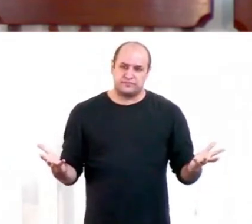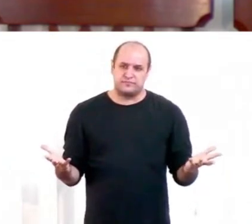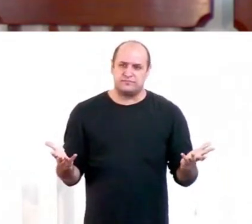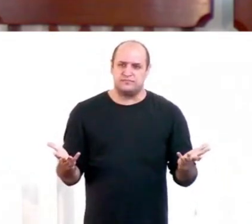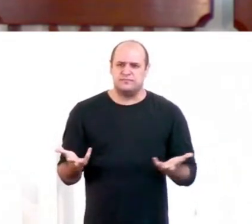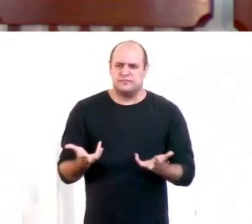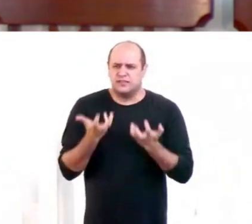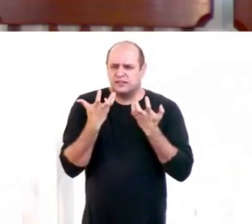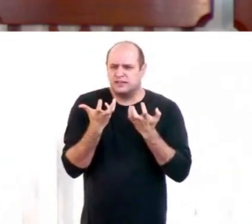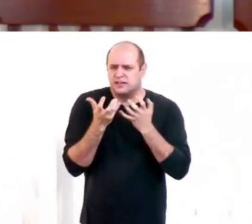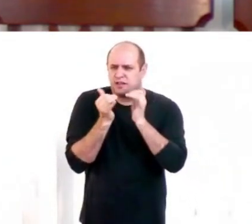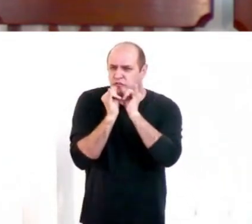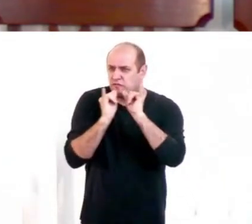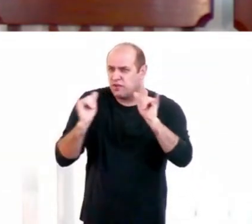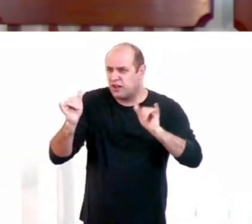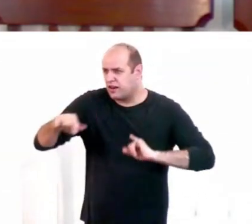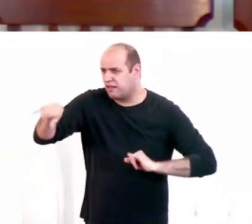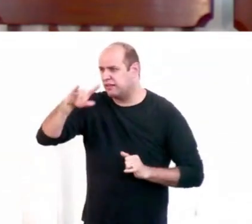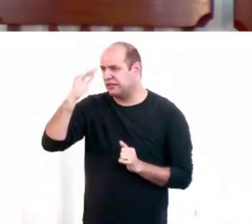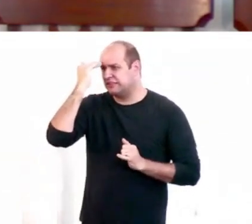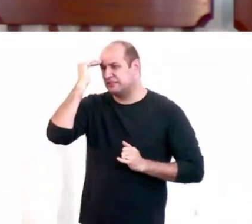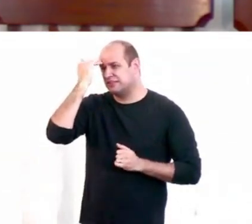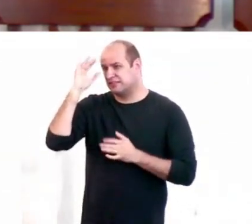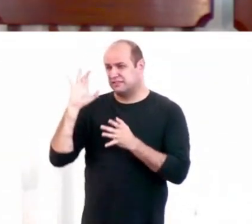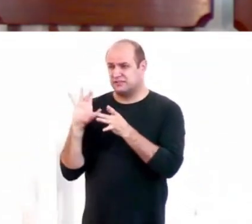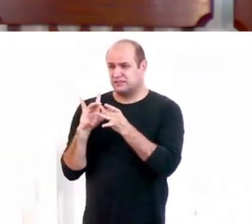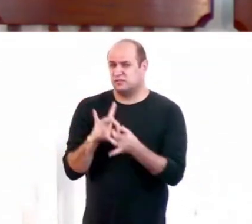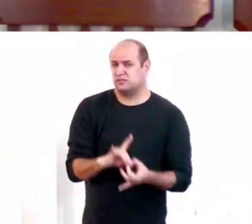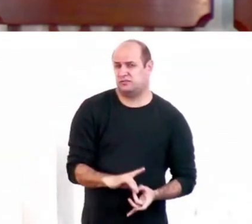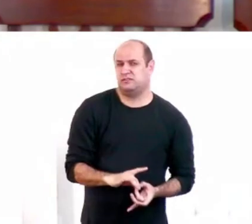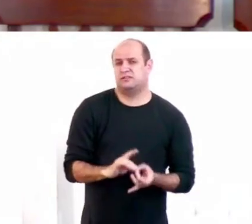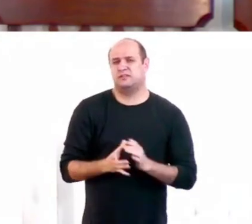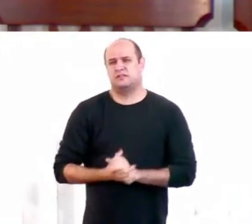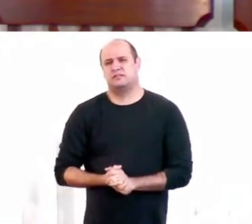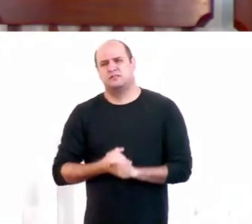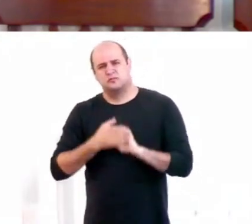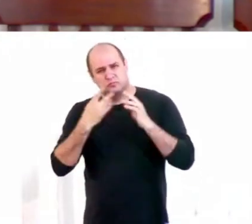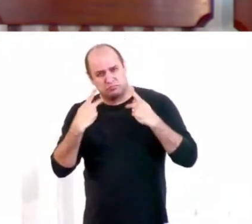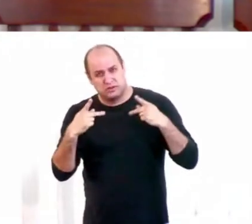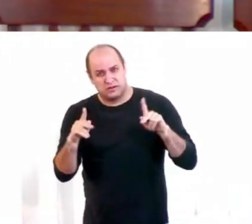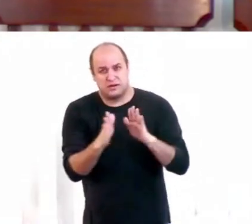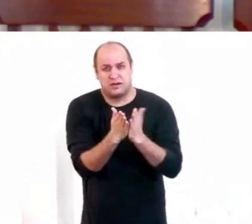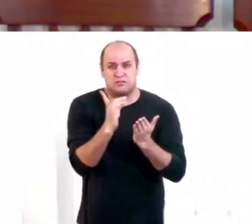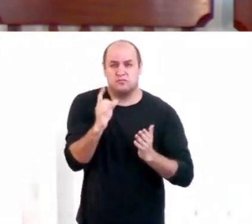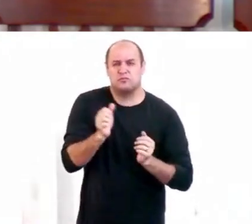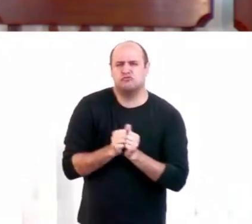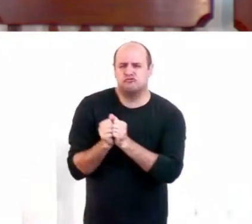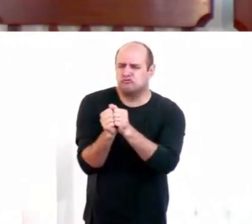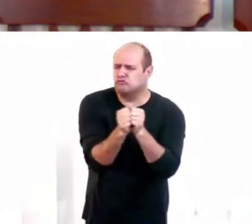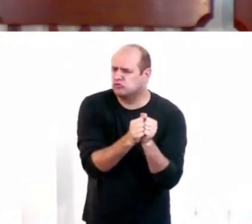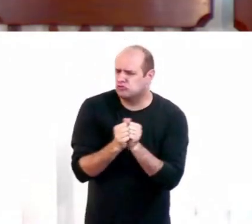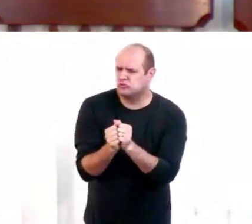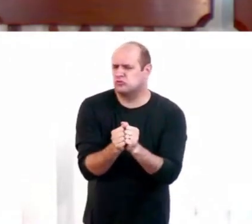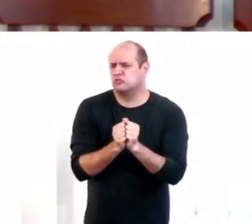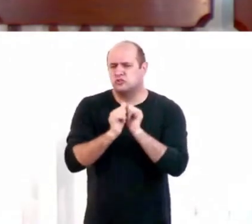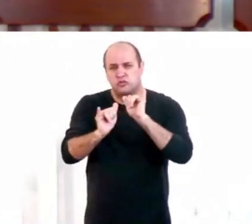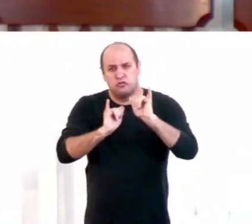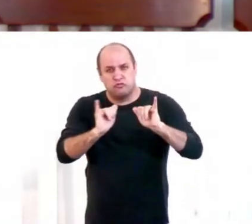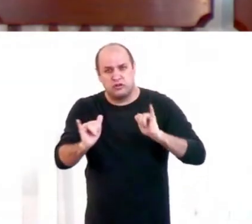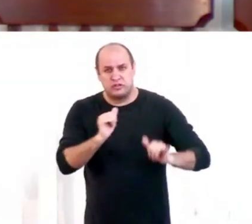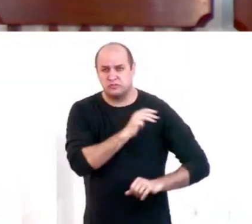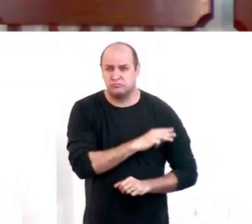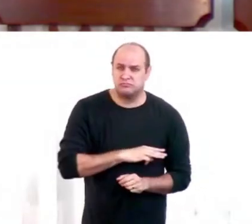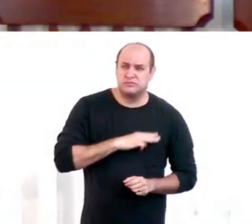que você entendesse esse contexto. Vamos pregar a palavra e junto vamos dizendo a respeito das